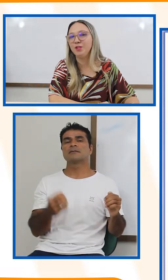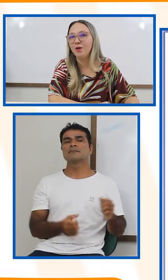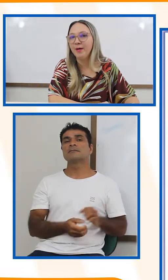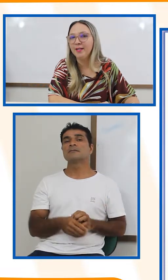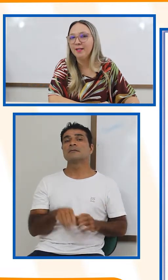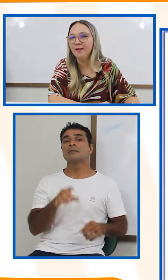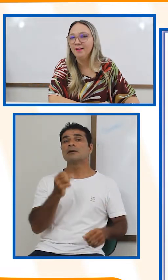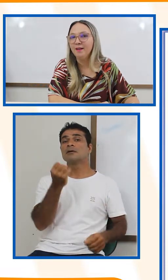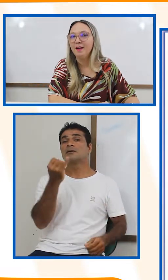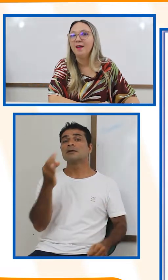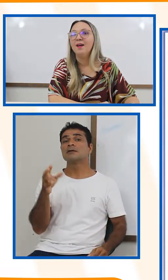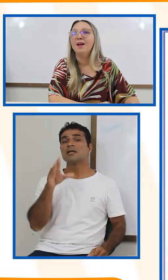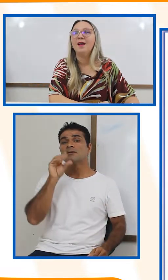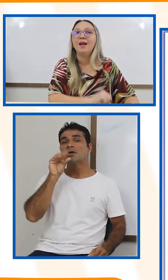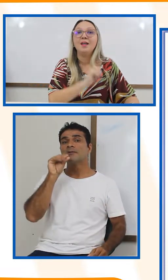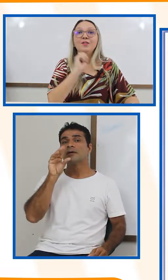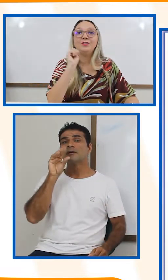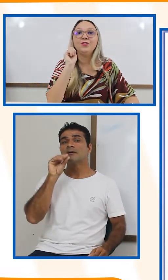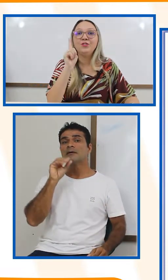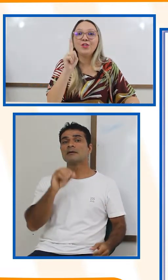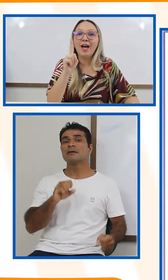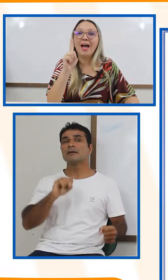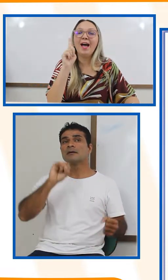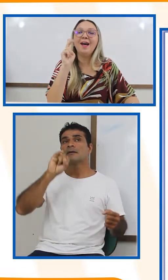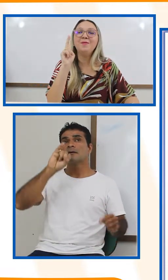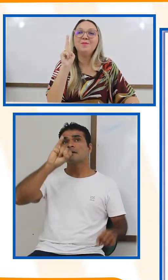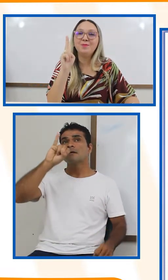Me digam aí,